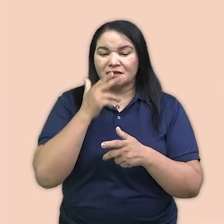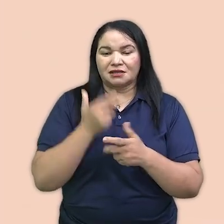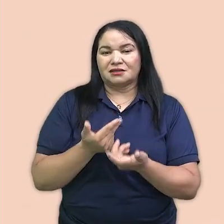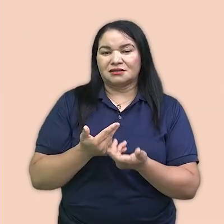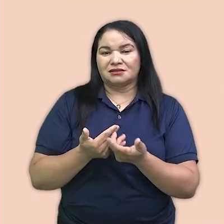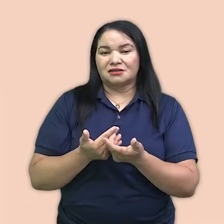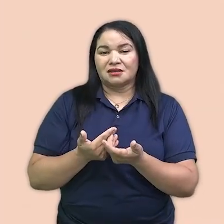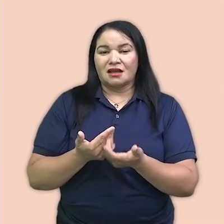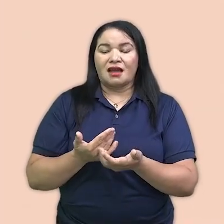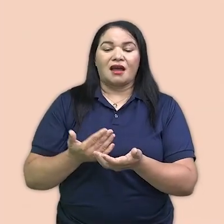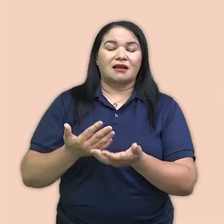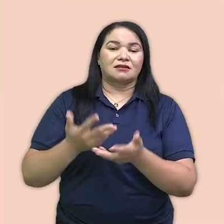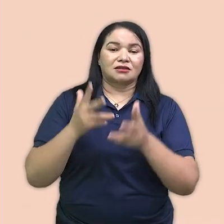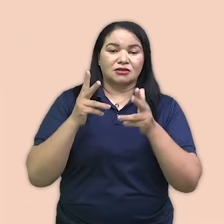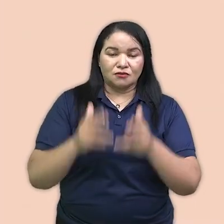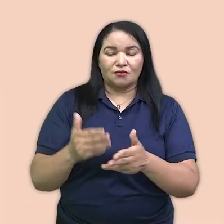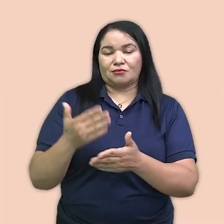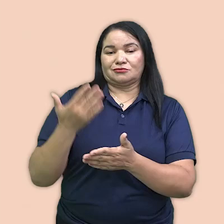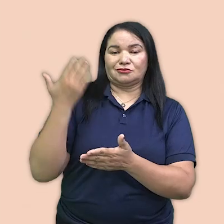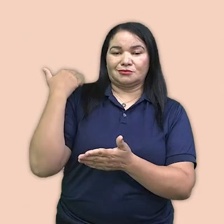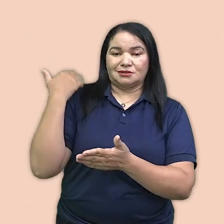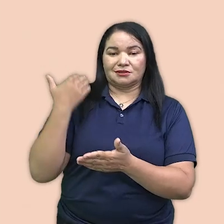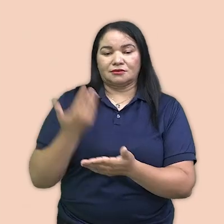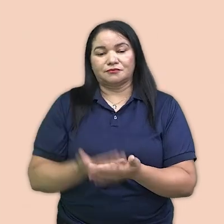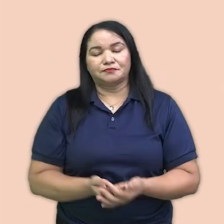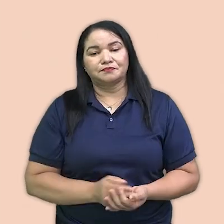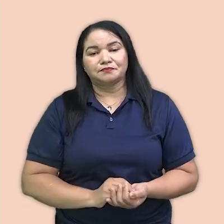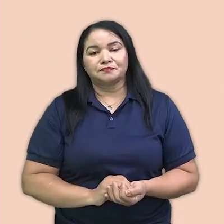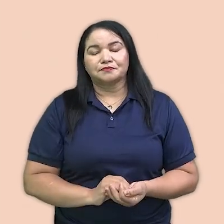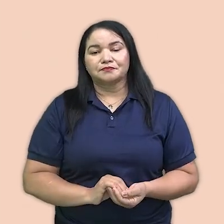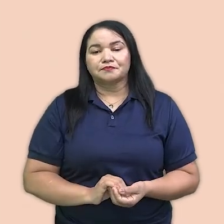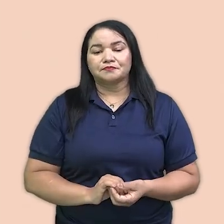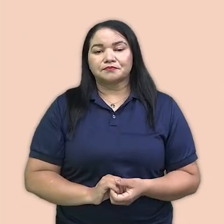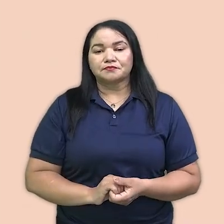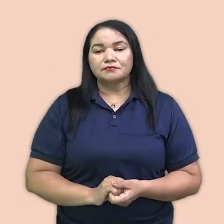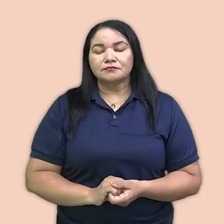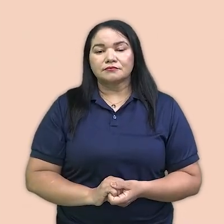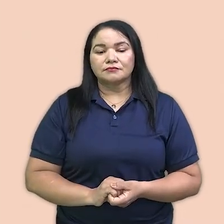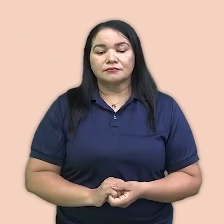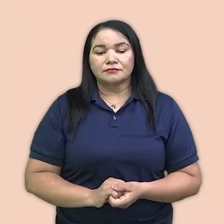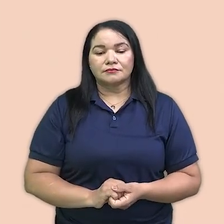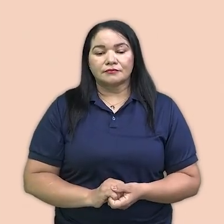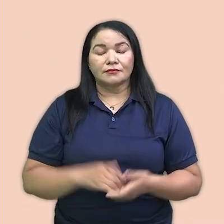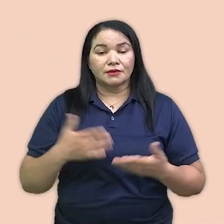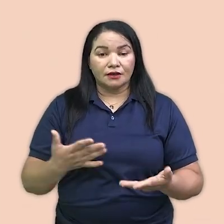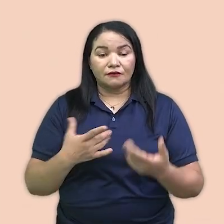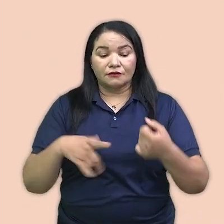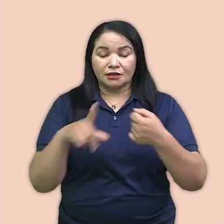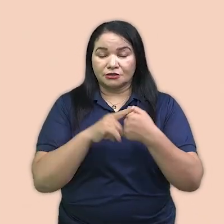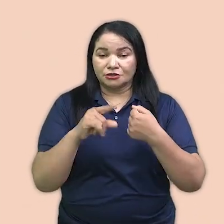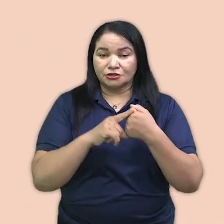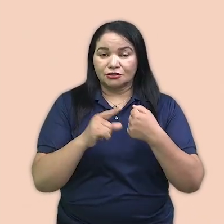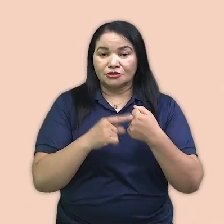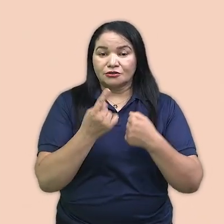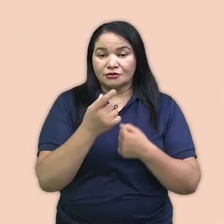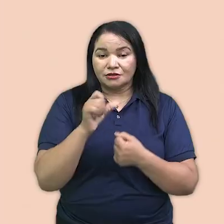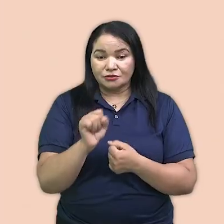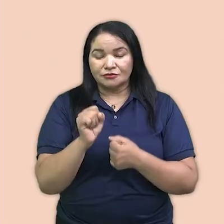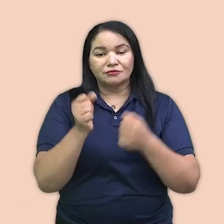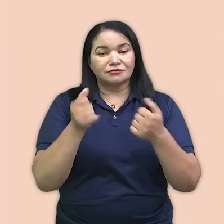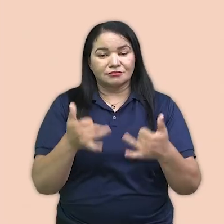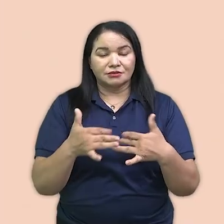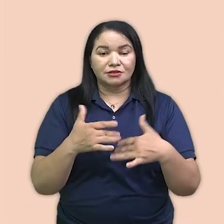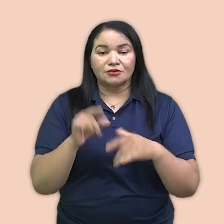está retroagindo ainda mais. Perfeito? Bom, quando nós falamos, então, artigo 18, está falando aí